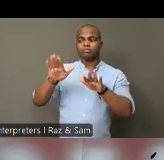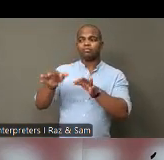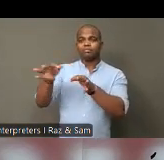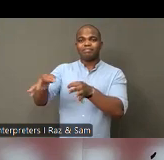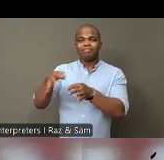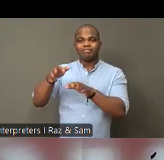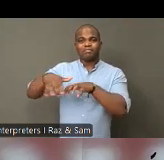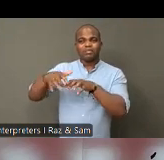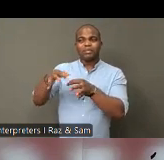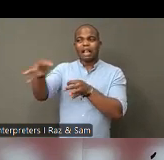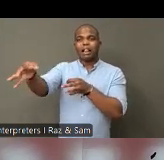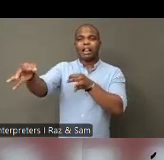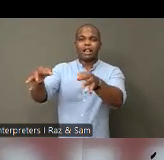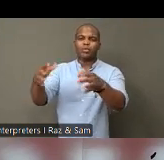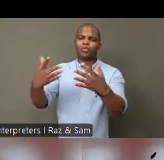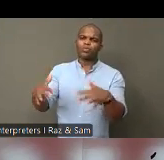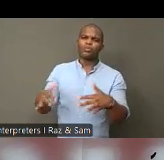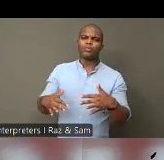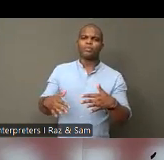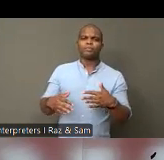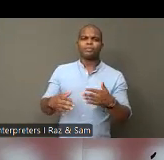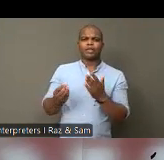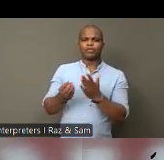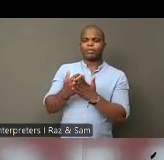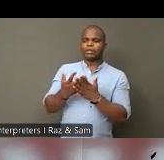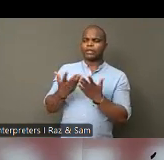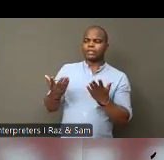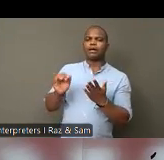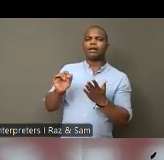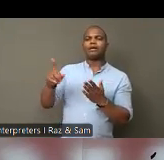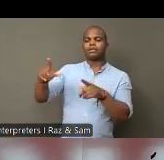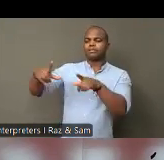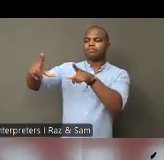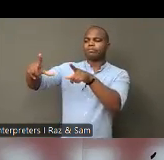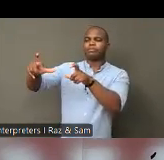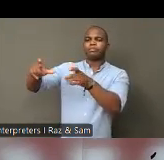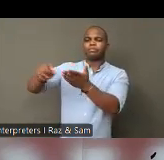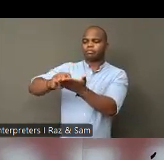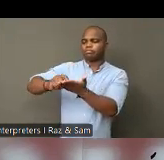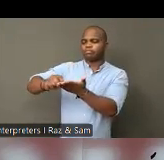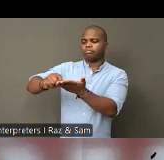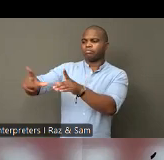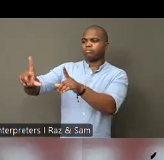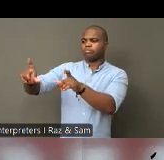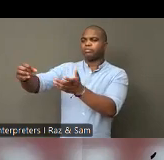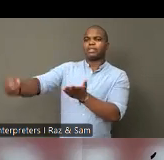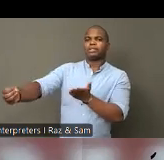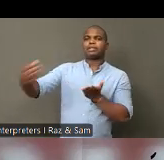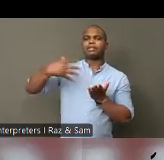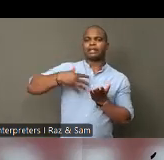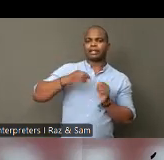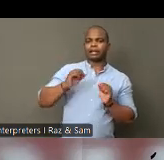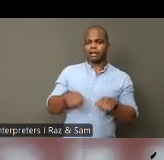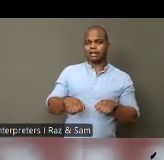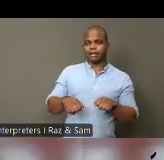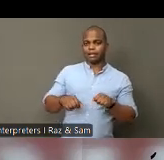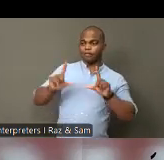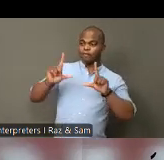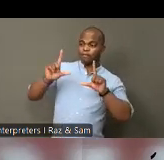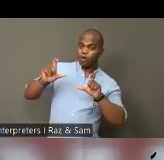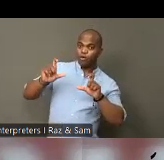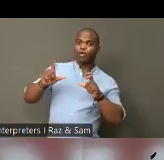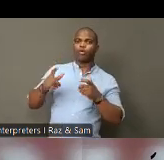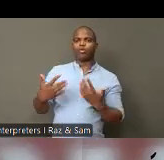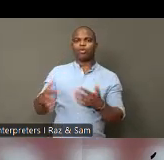isso e integrar para nosso sistema eletrónico de registros. E, claro, temos várias parcerias e nós